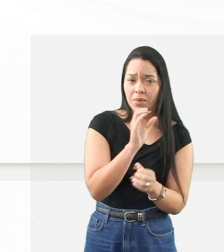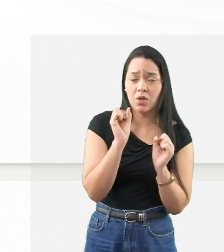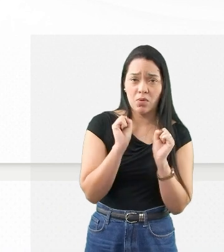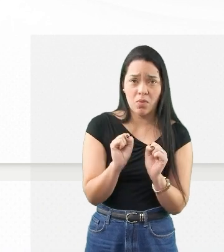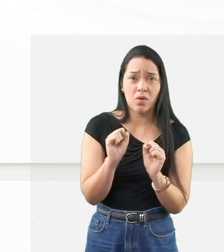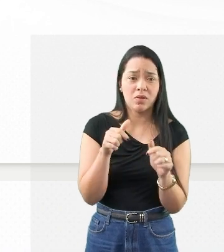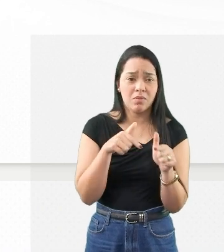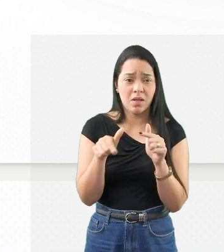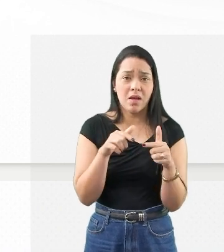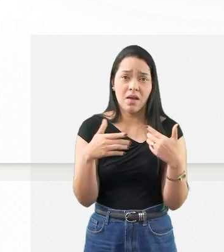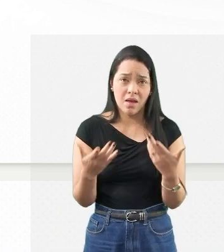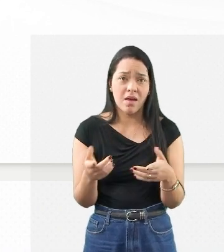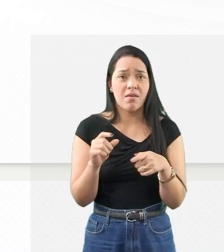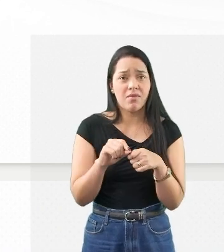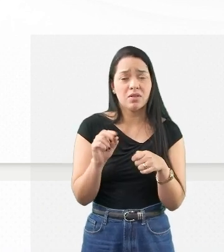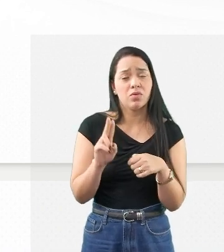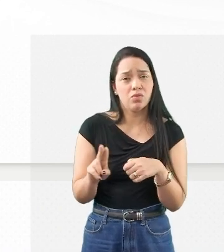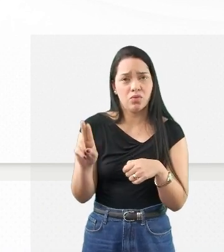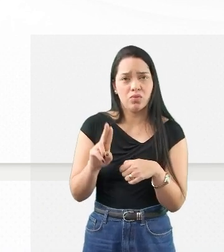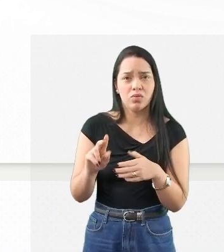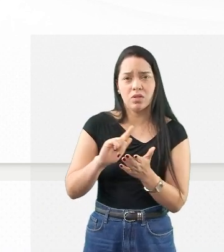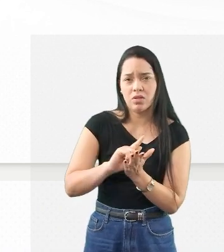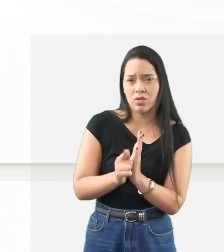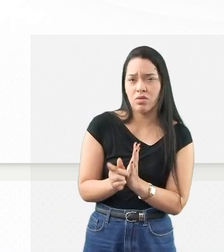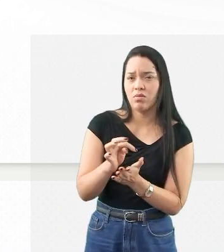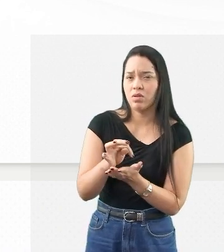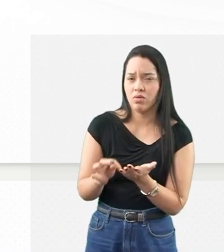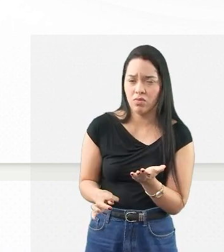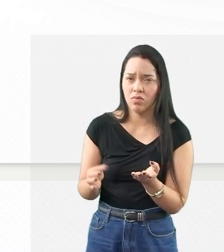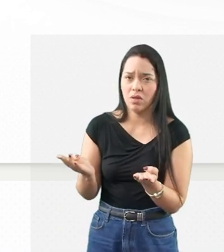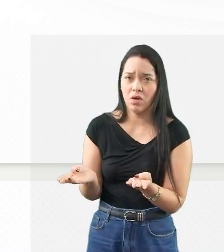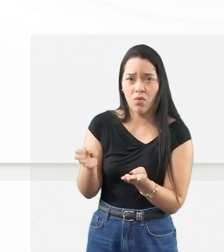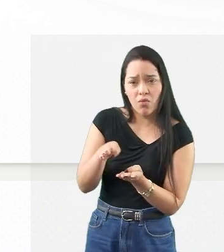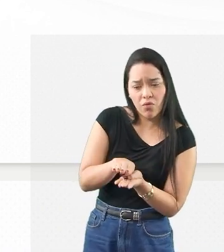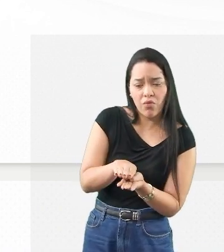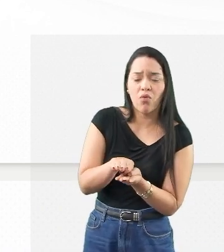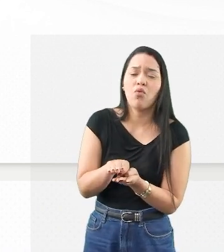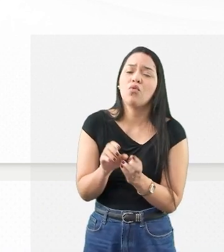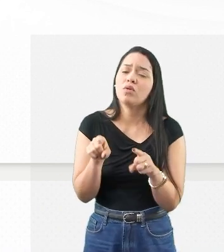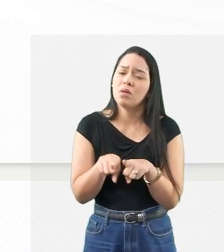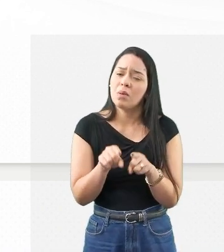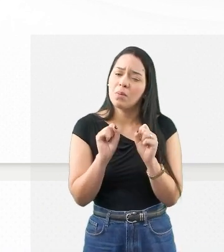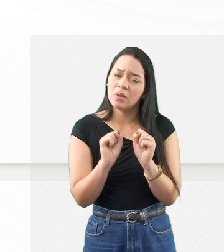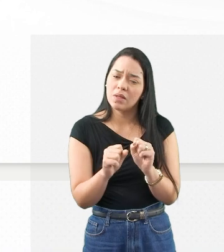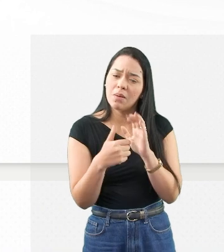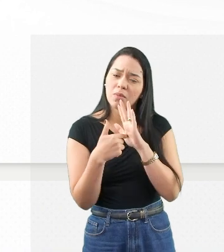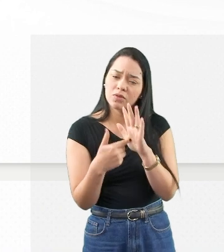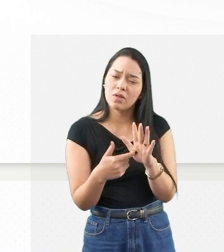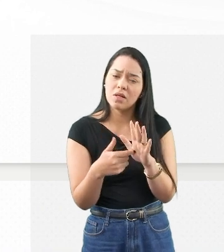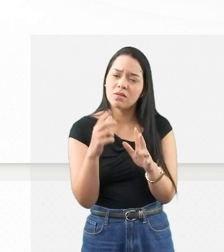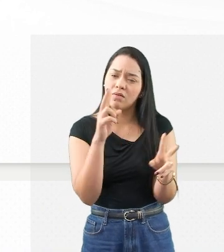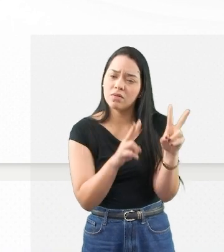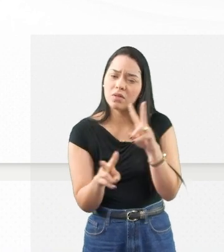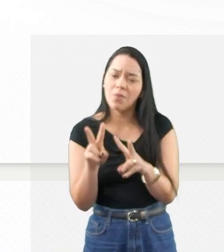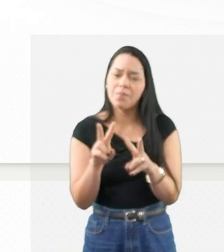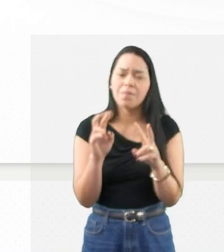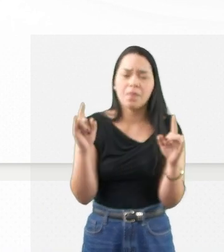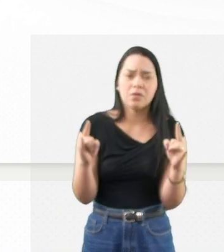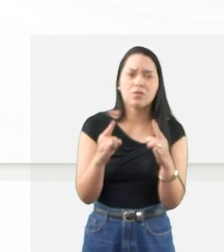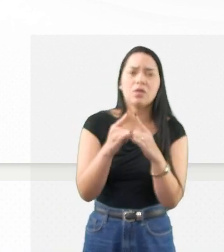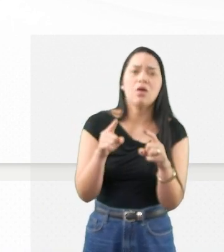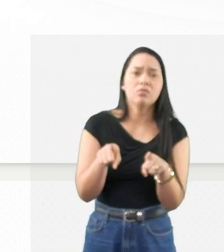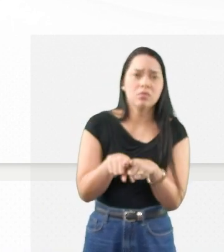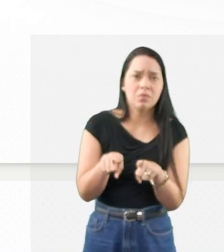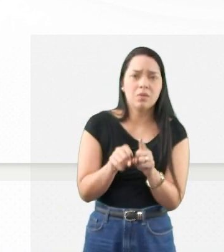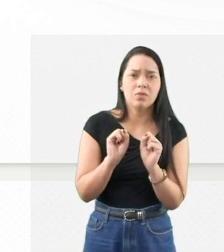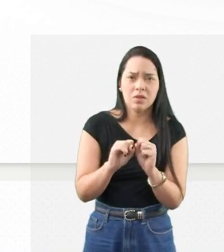trabalhar é fazendo também o uso desse gênero textual, que é o folder, para eu poder repassar essa visão institucional, né? Justamente